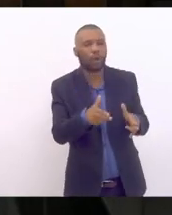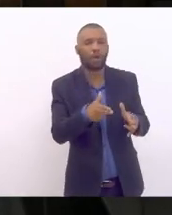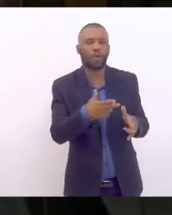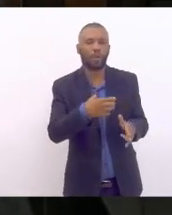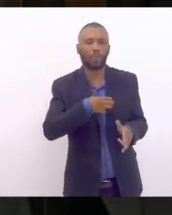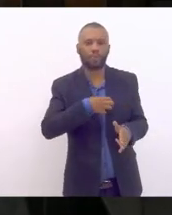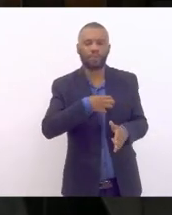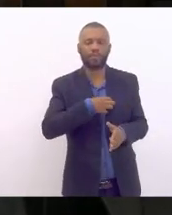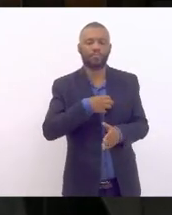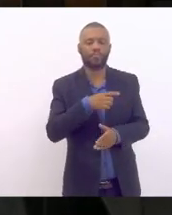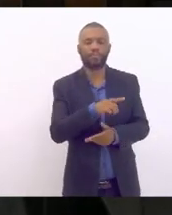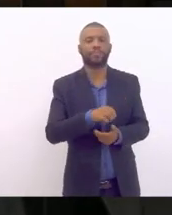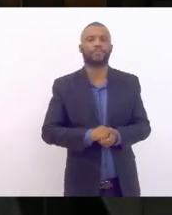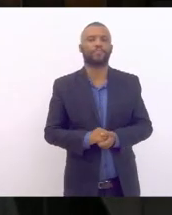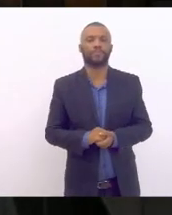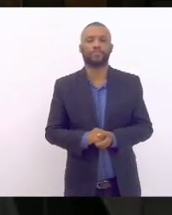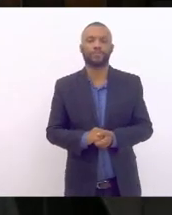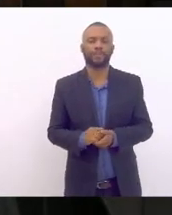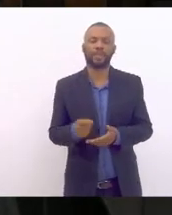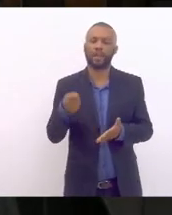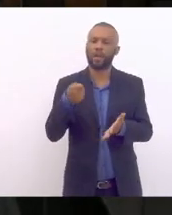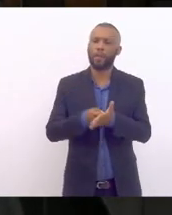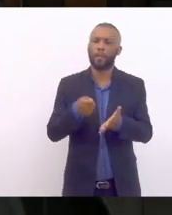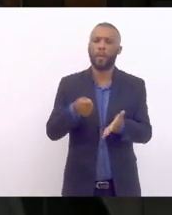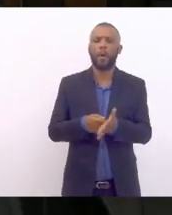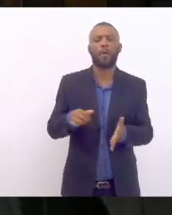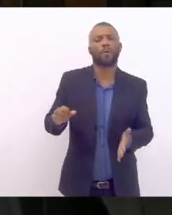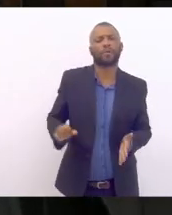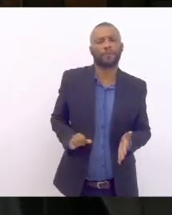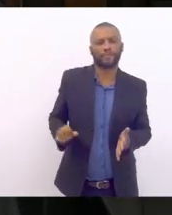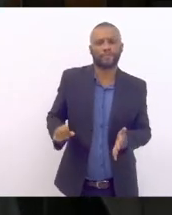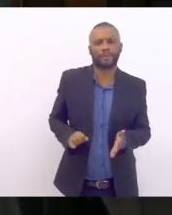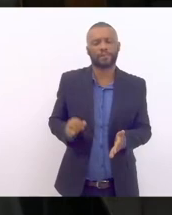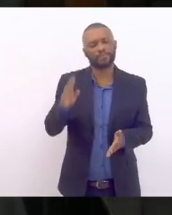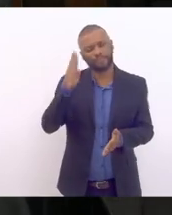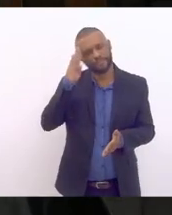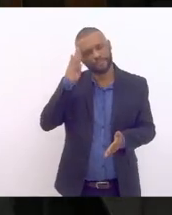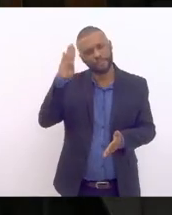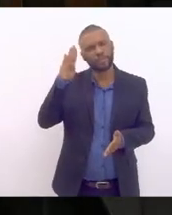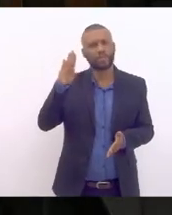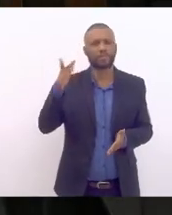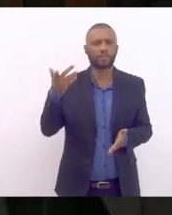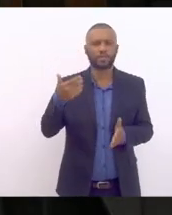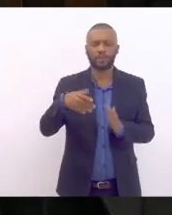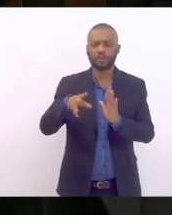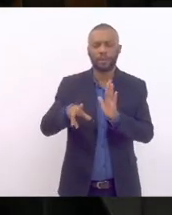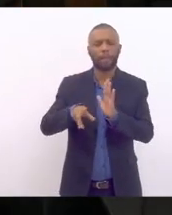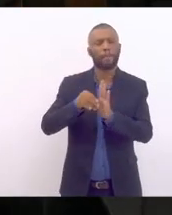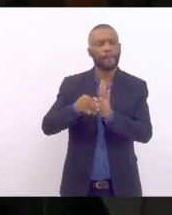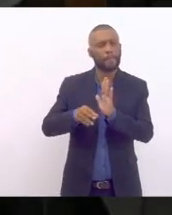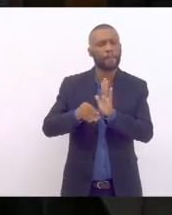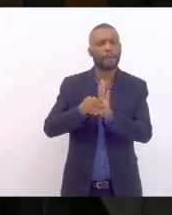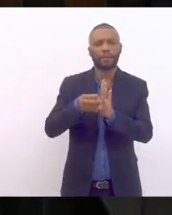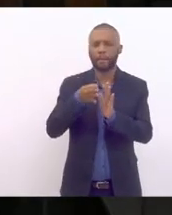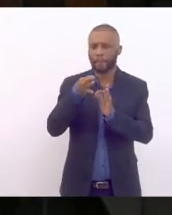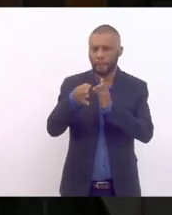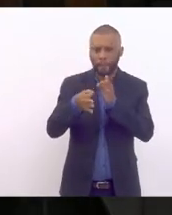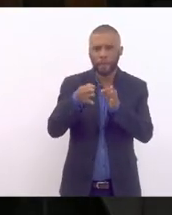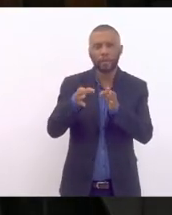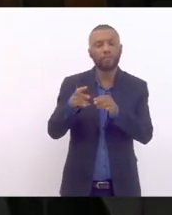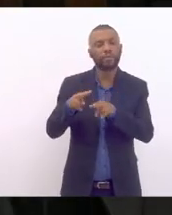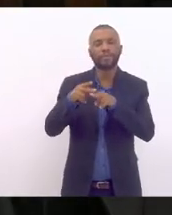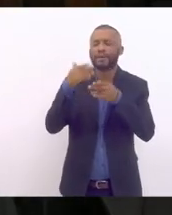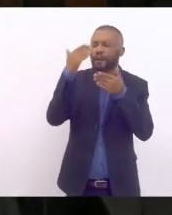o que impõe um sofrimento maior quando emendas parlamentares são motivos de